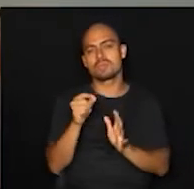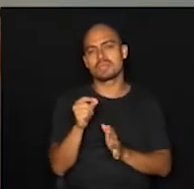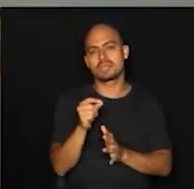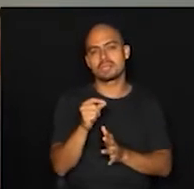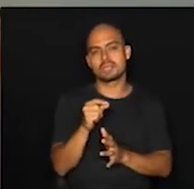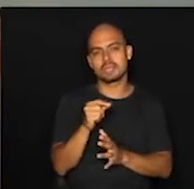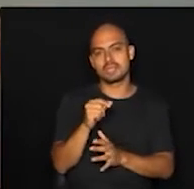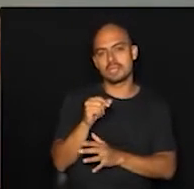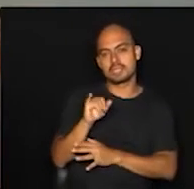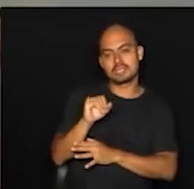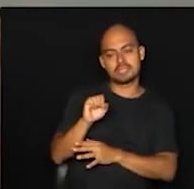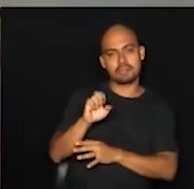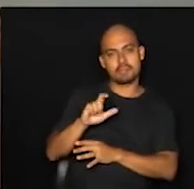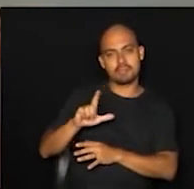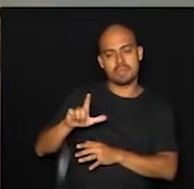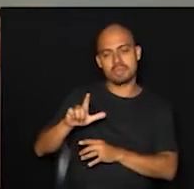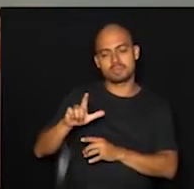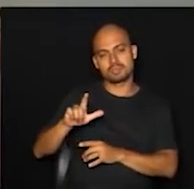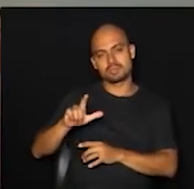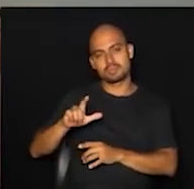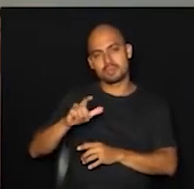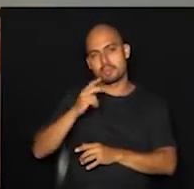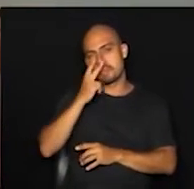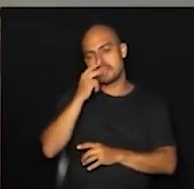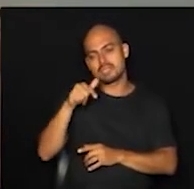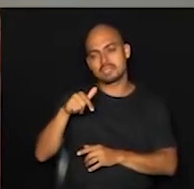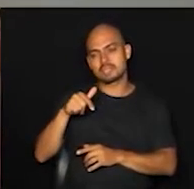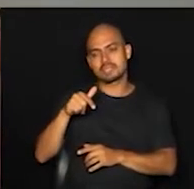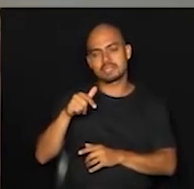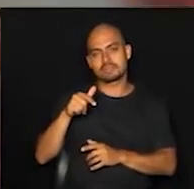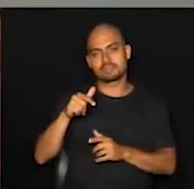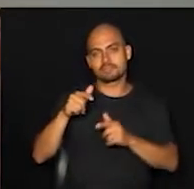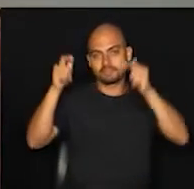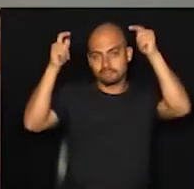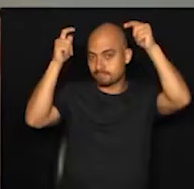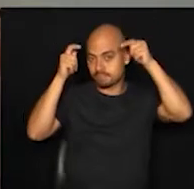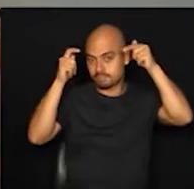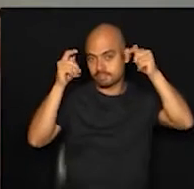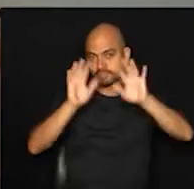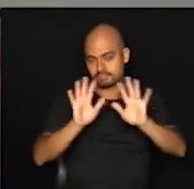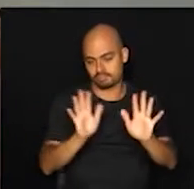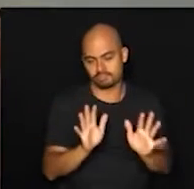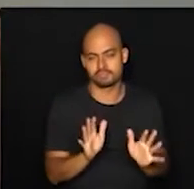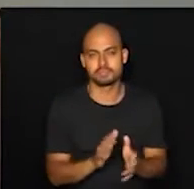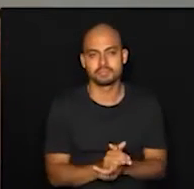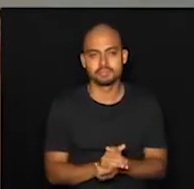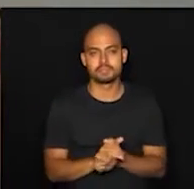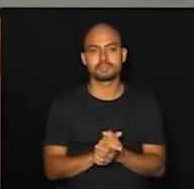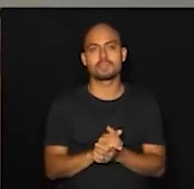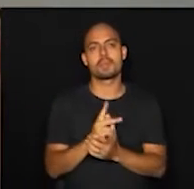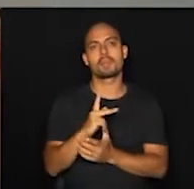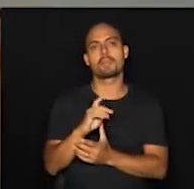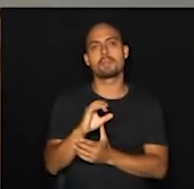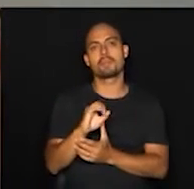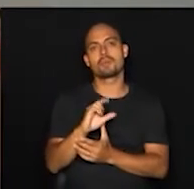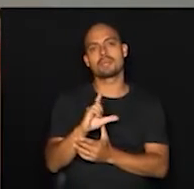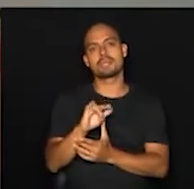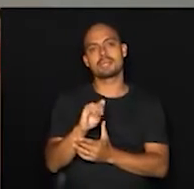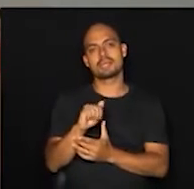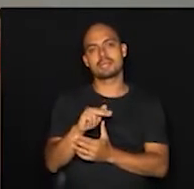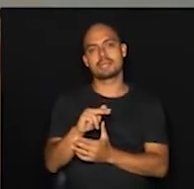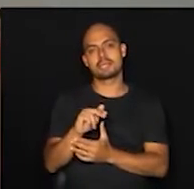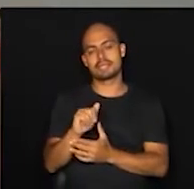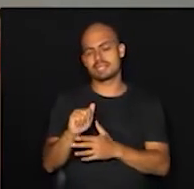era uma poliana. Tudo bem, pode falar que ela era uma poliana, porque, em parte, é isso. De outro lado, não. De outro lado,